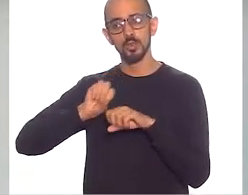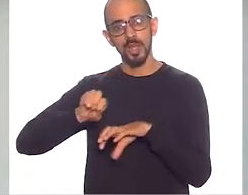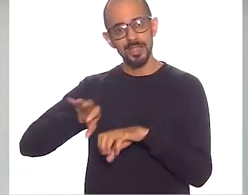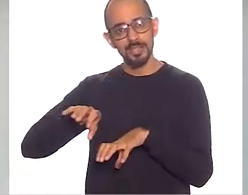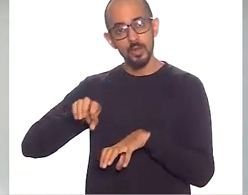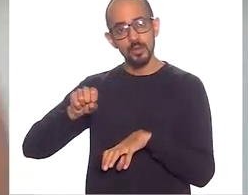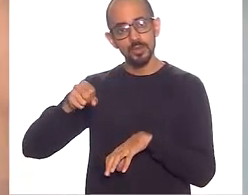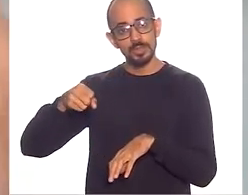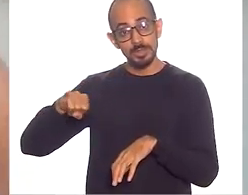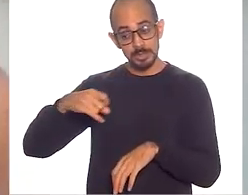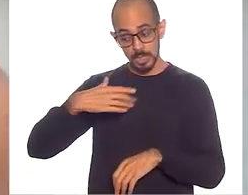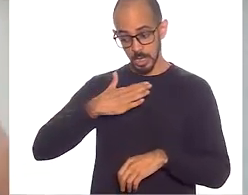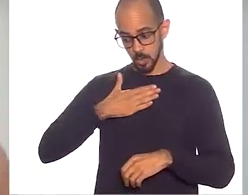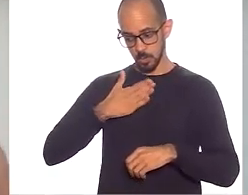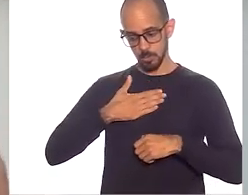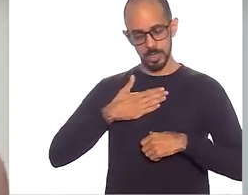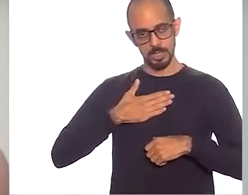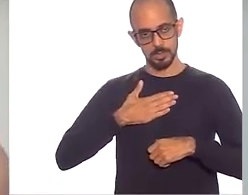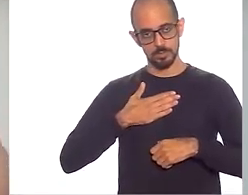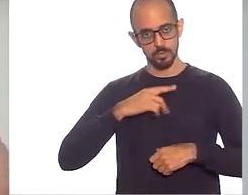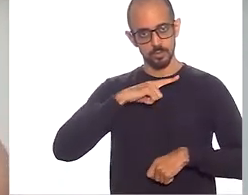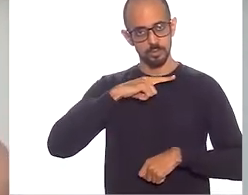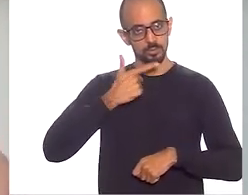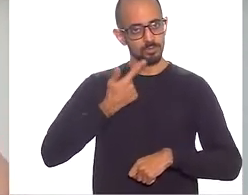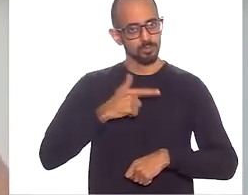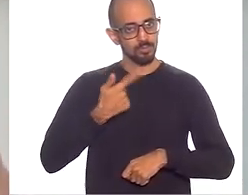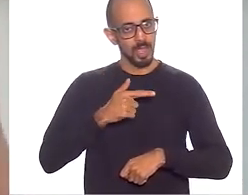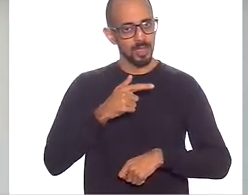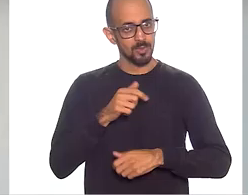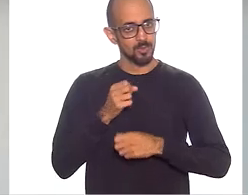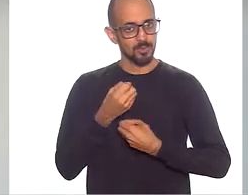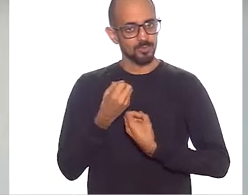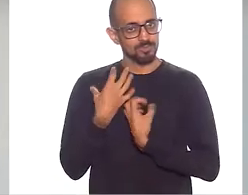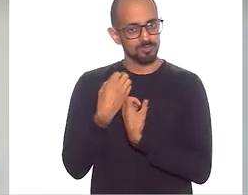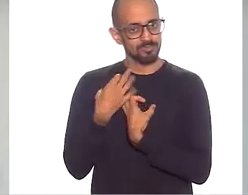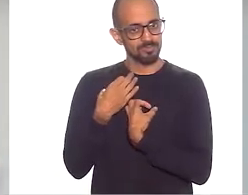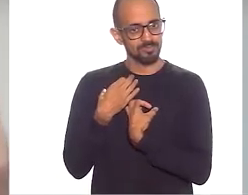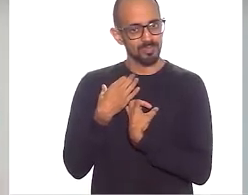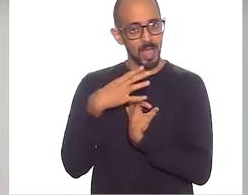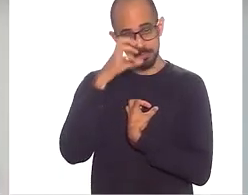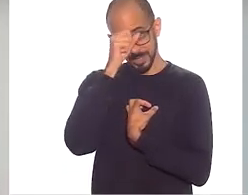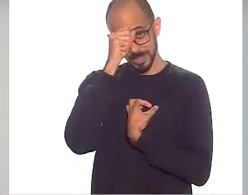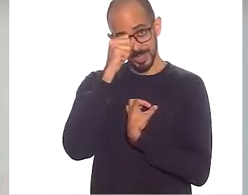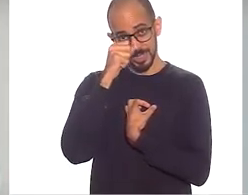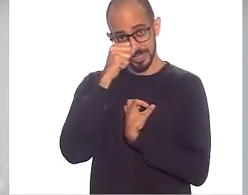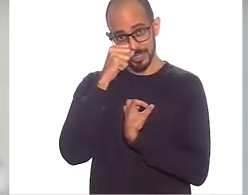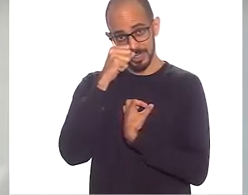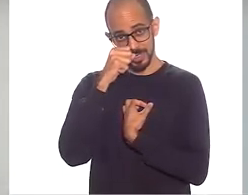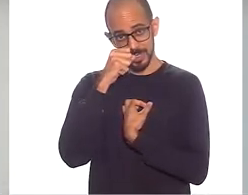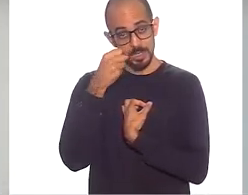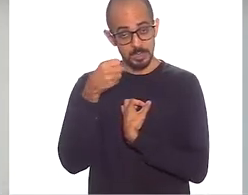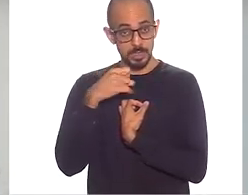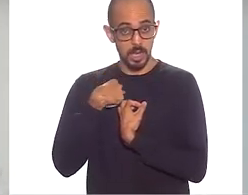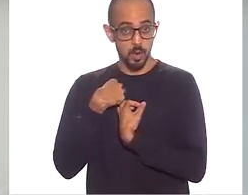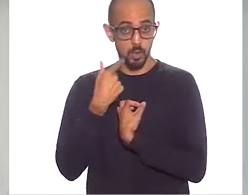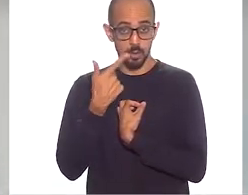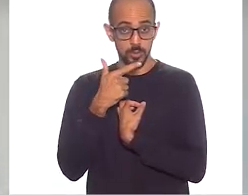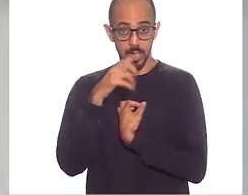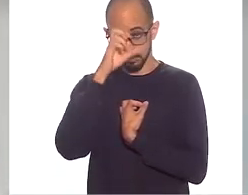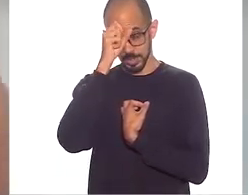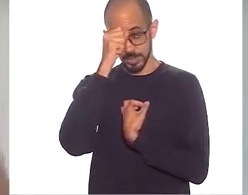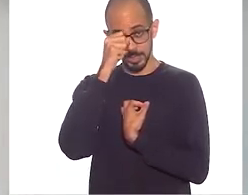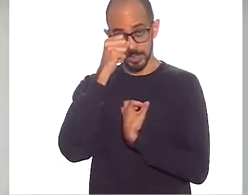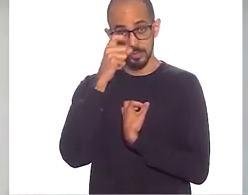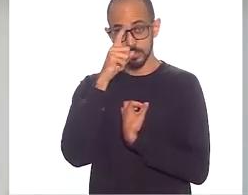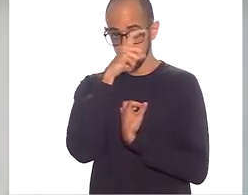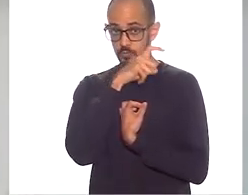da educação quando você tem educação. É difícil você entender o que você não consegue porque você não teve